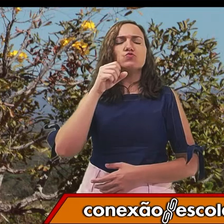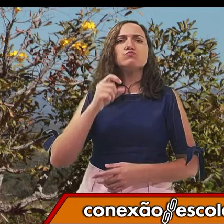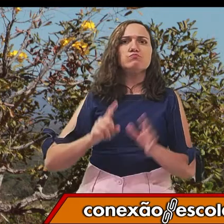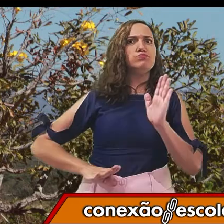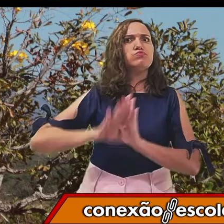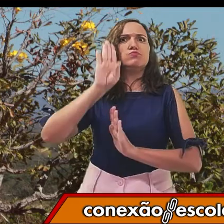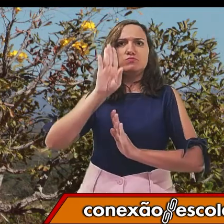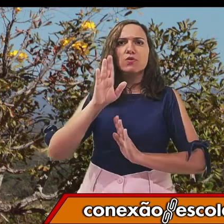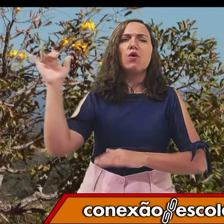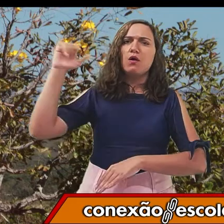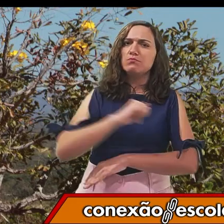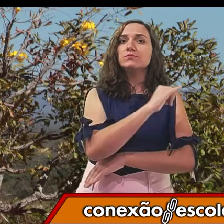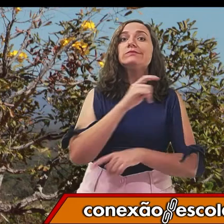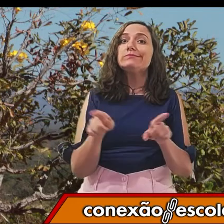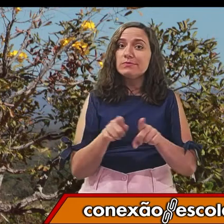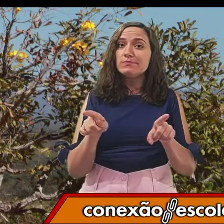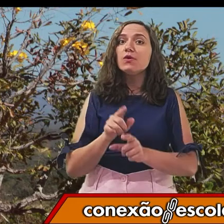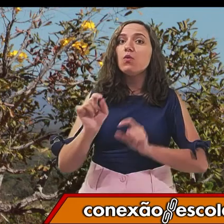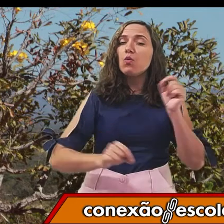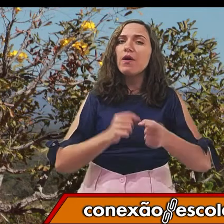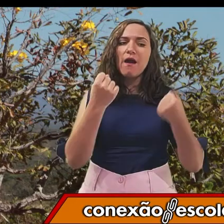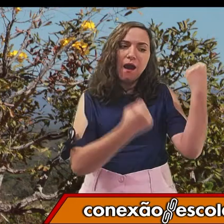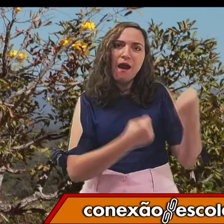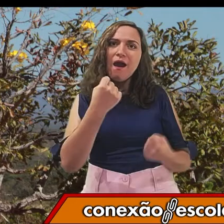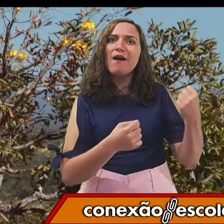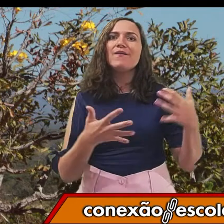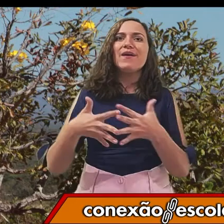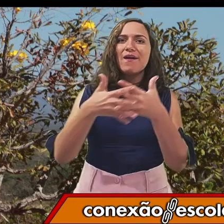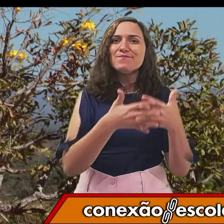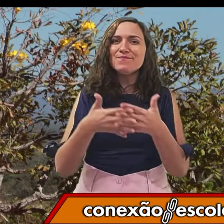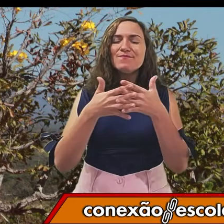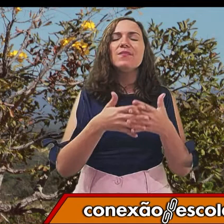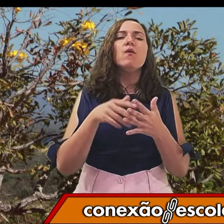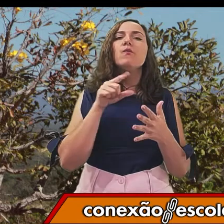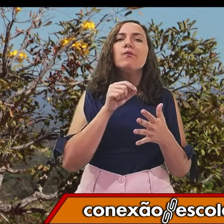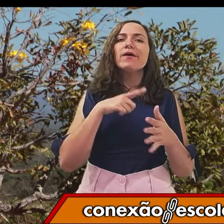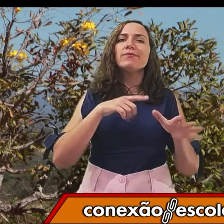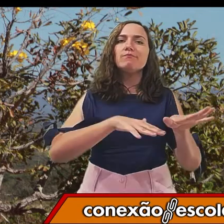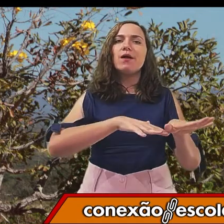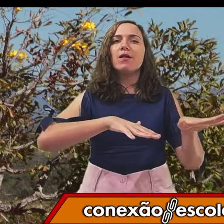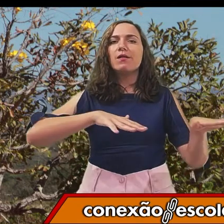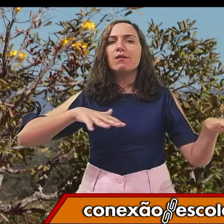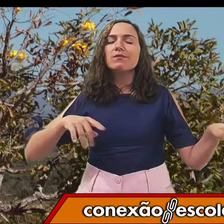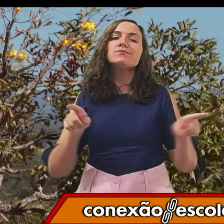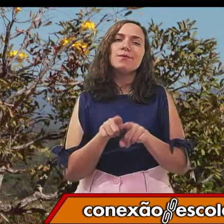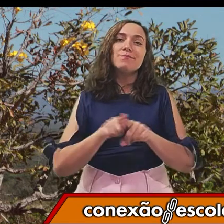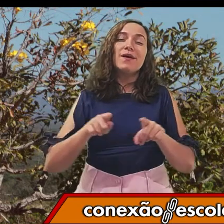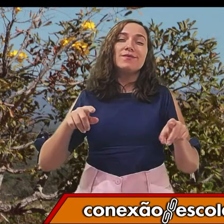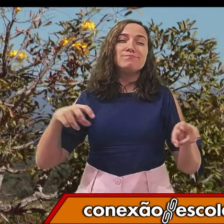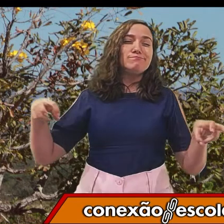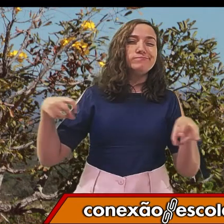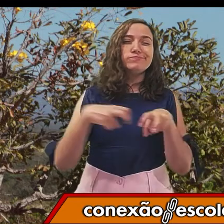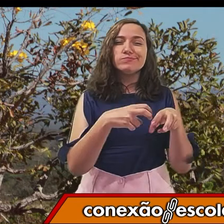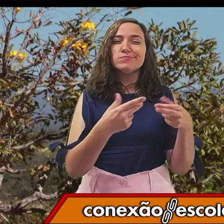transportes tiveram consequências. Os carros e caminhões criam grandes congestionamentos e acidentes, além de